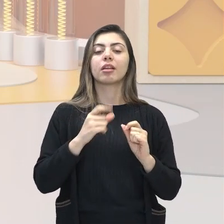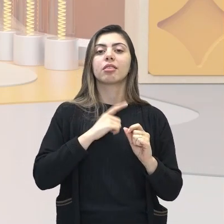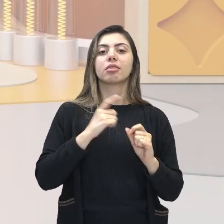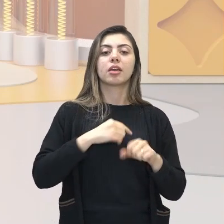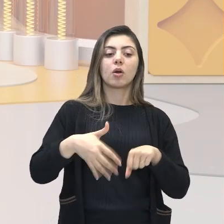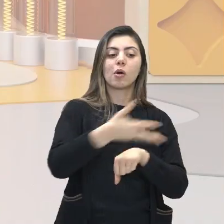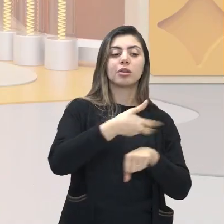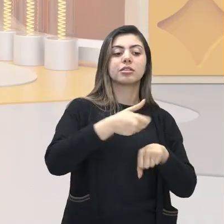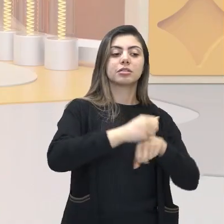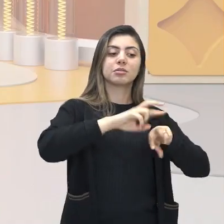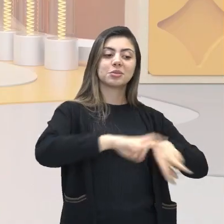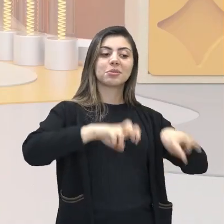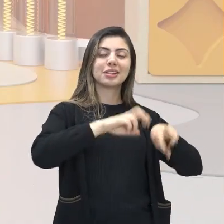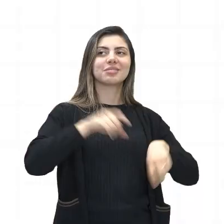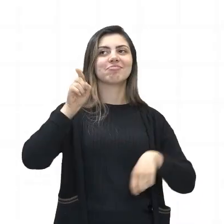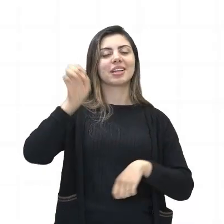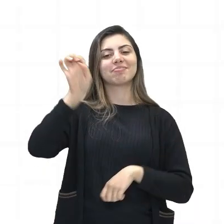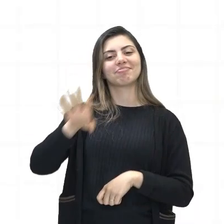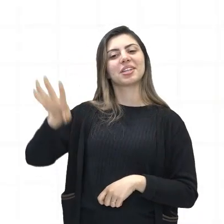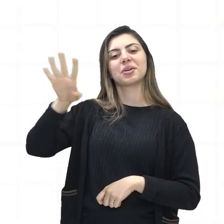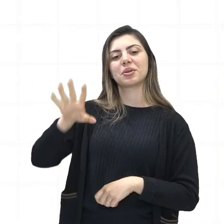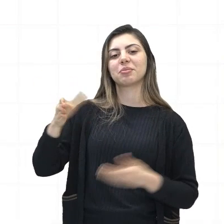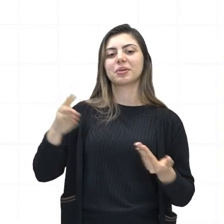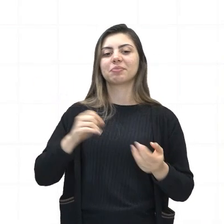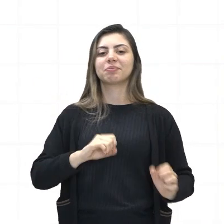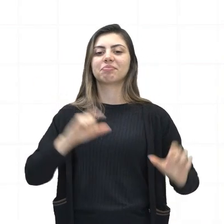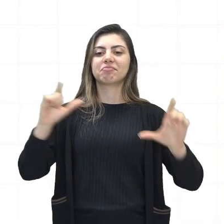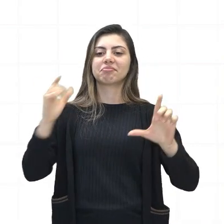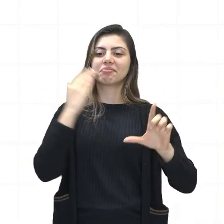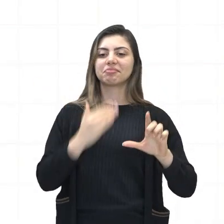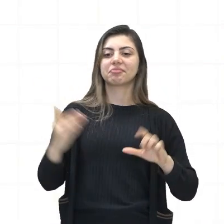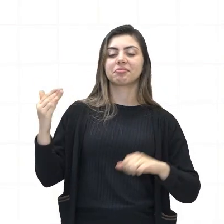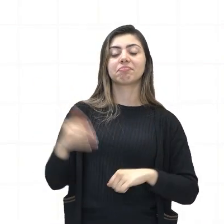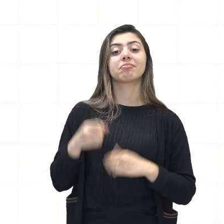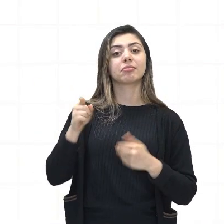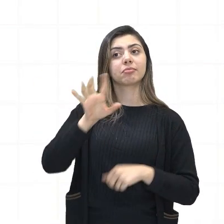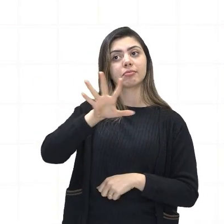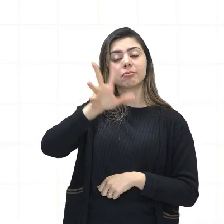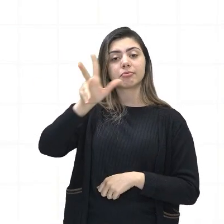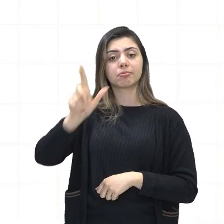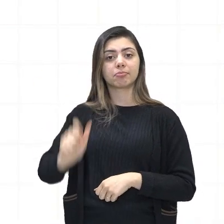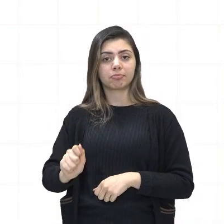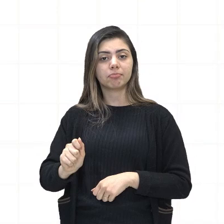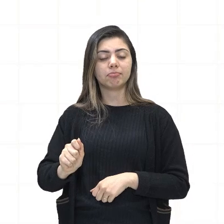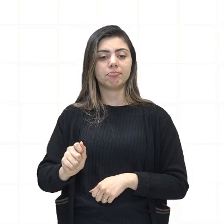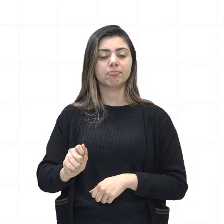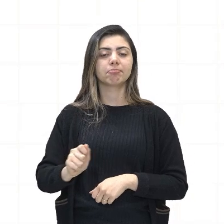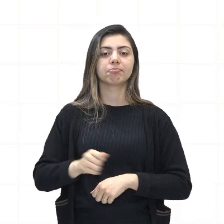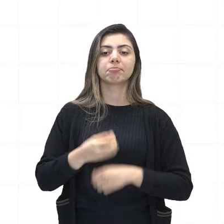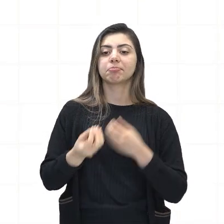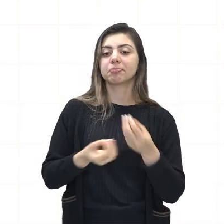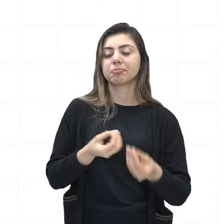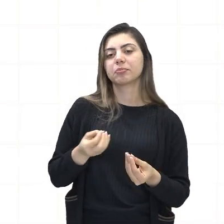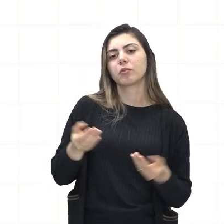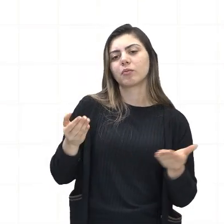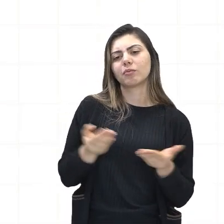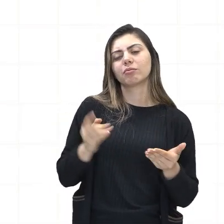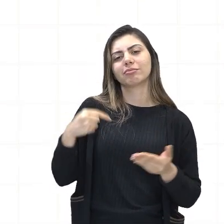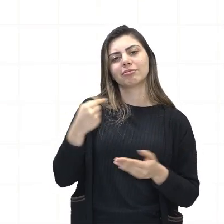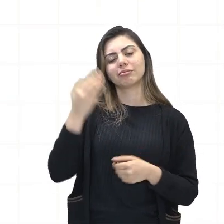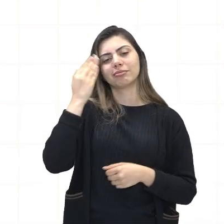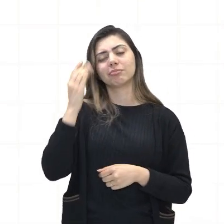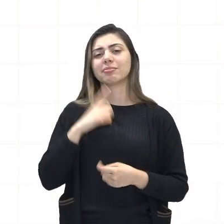Pela Europa, né? Acho que a gente vai ver na próxima tela aí. A África, pessoal, hoje em dia, a África ela tem que